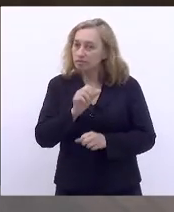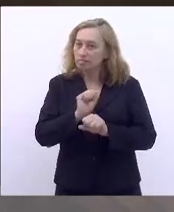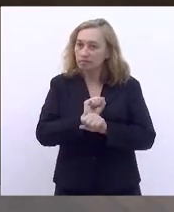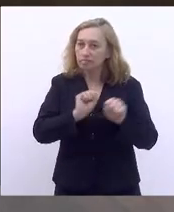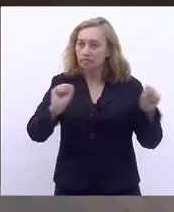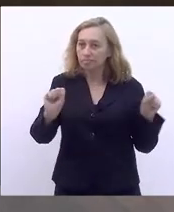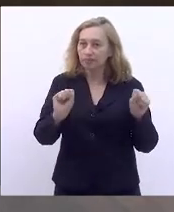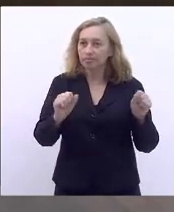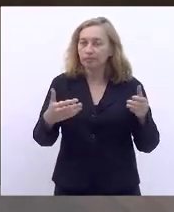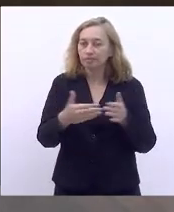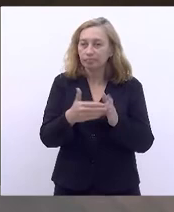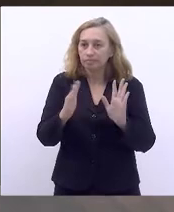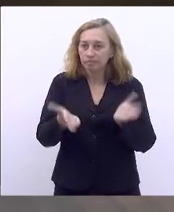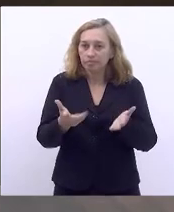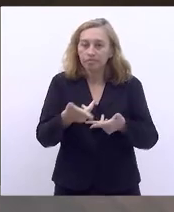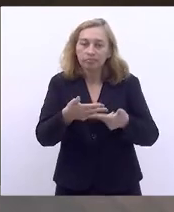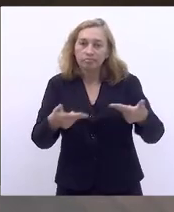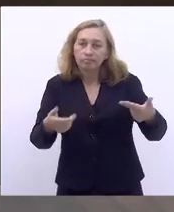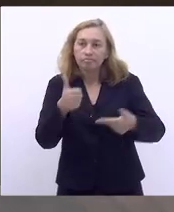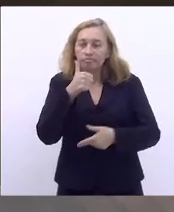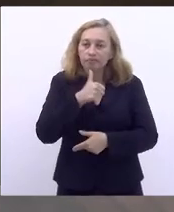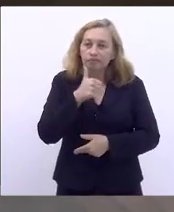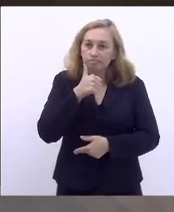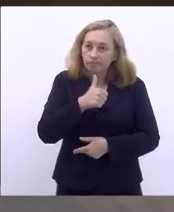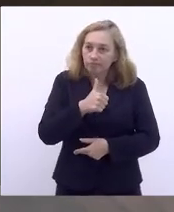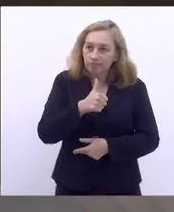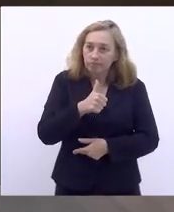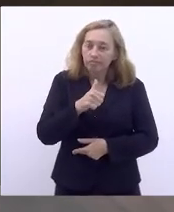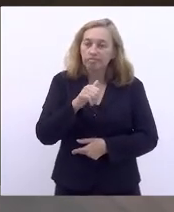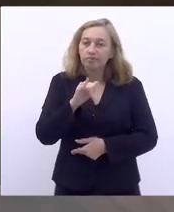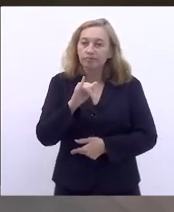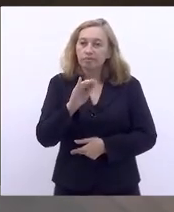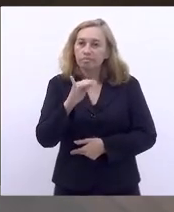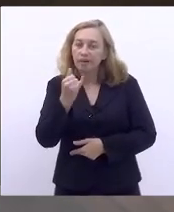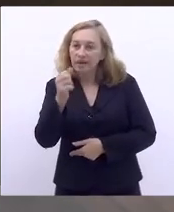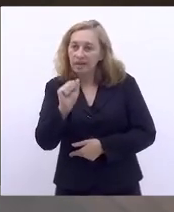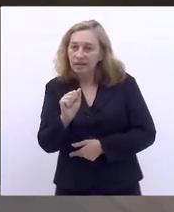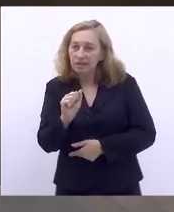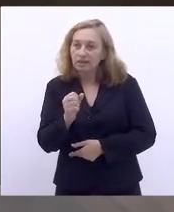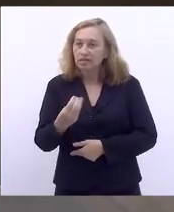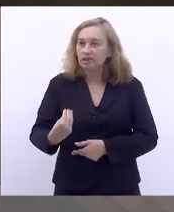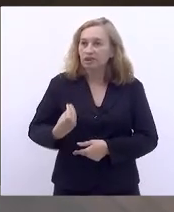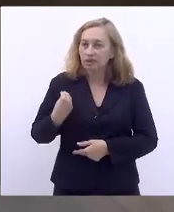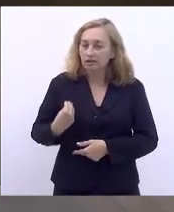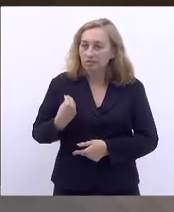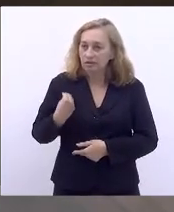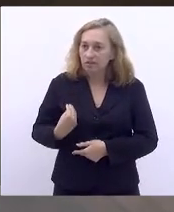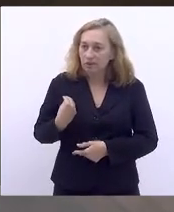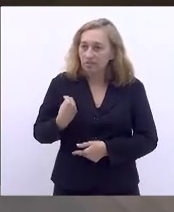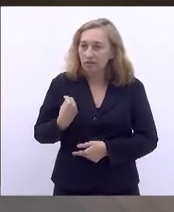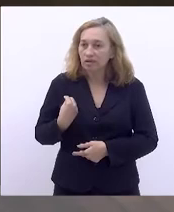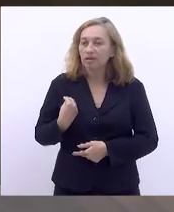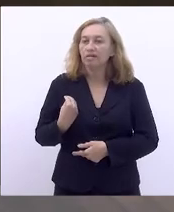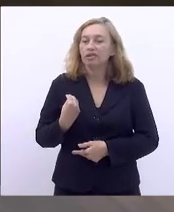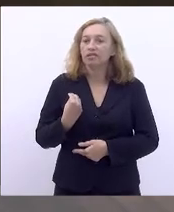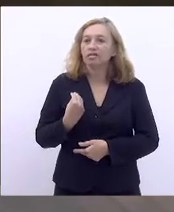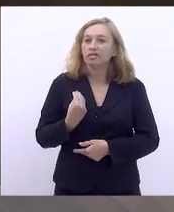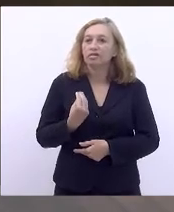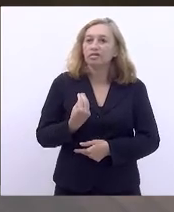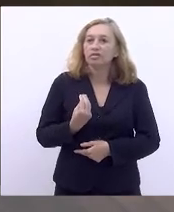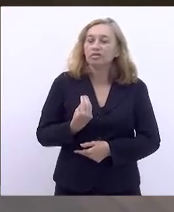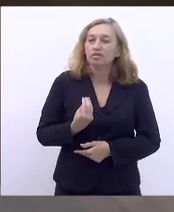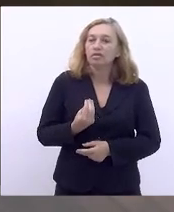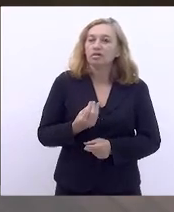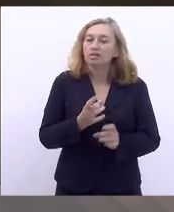aqui, são muitas as mulheres, as baianas de Acarajé, que vivem, sustentam seus filhos, suas